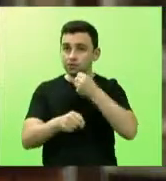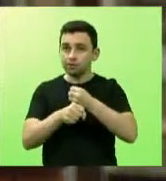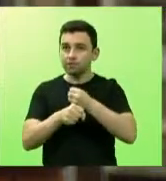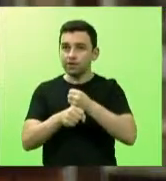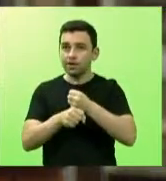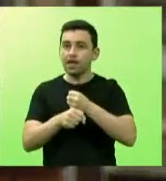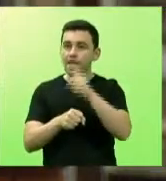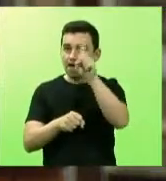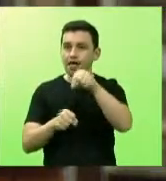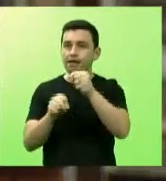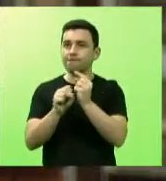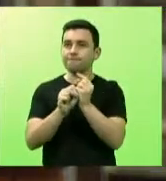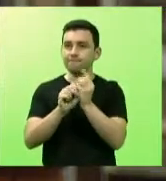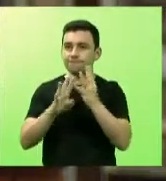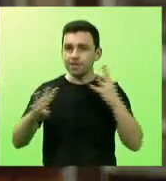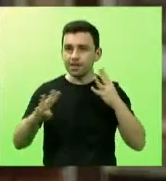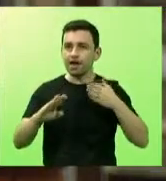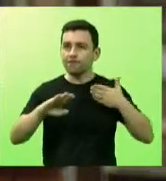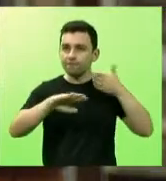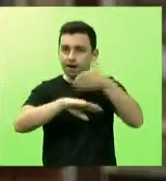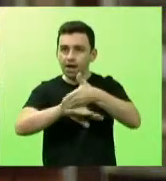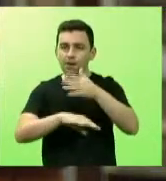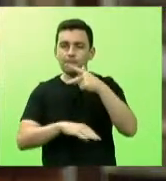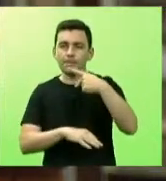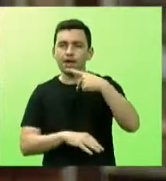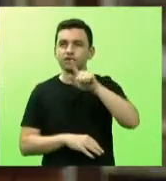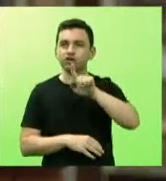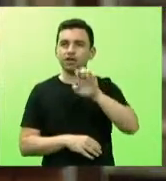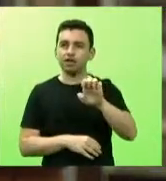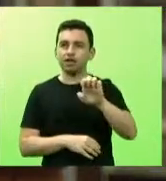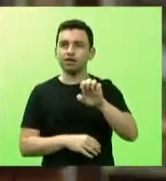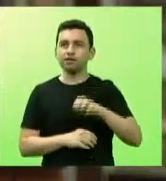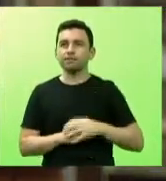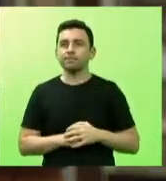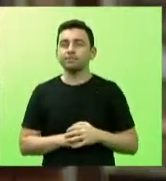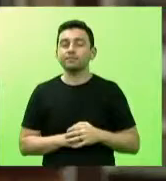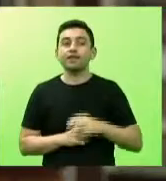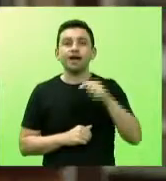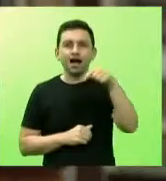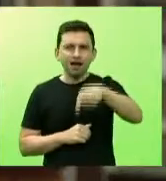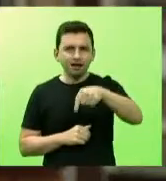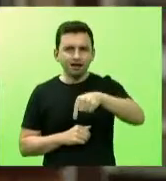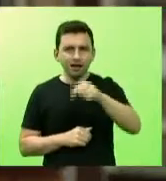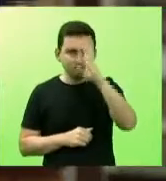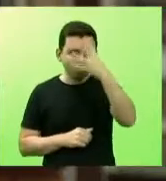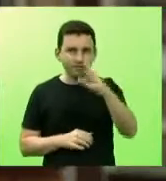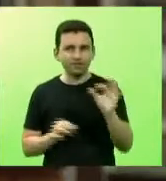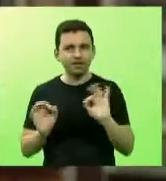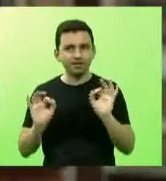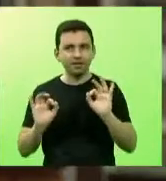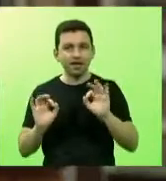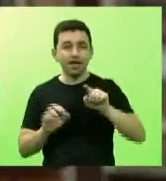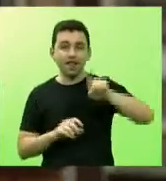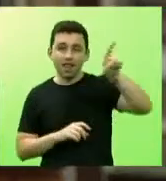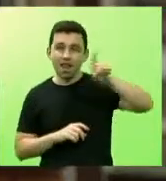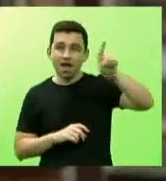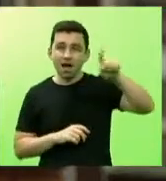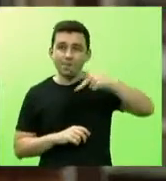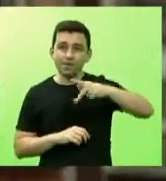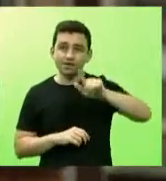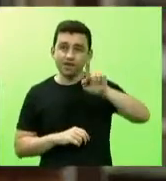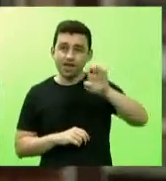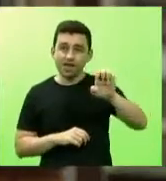mandaram fazer fila na frente da PGE. Não, não é aqui que tu resolve isso. É lá na PGE que tu